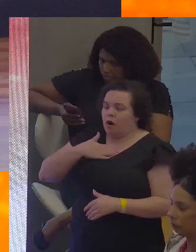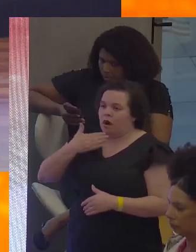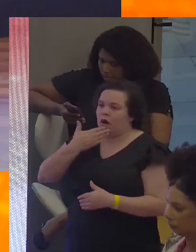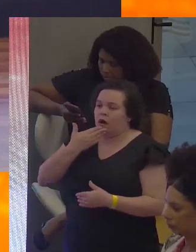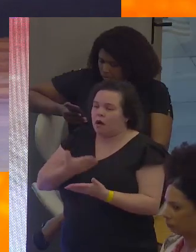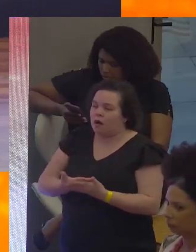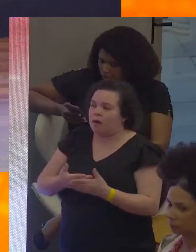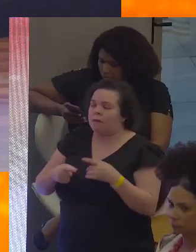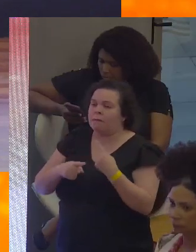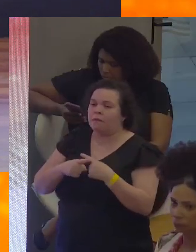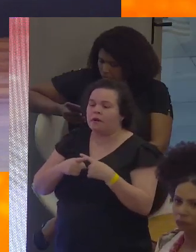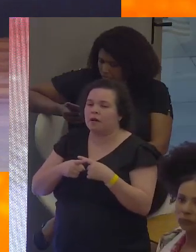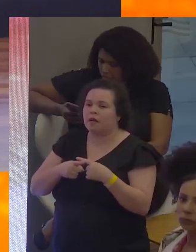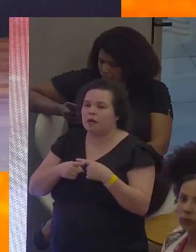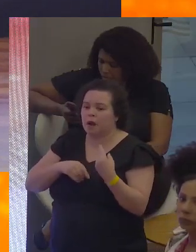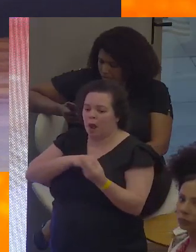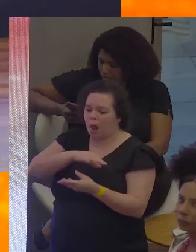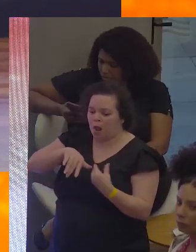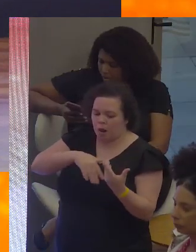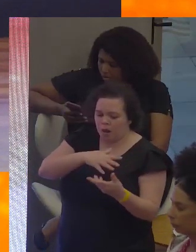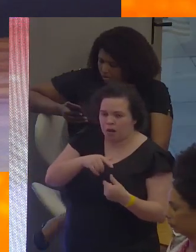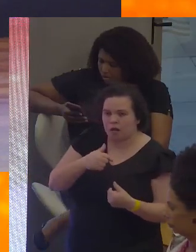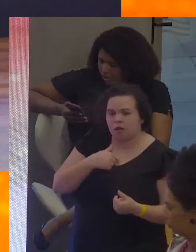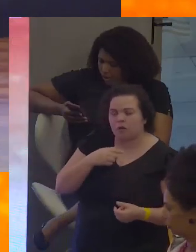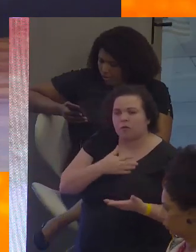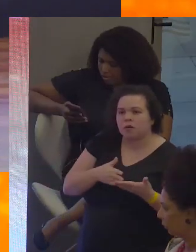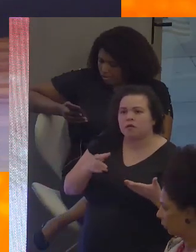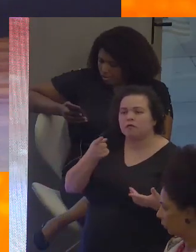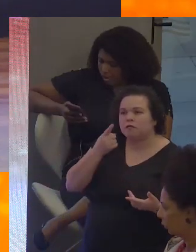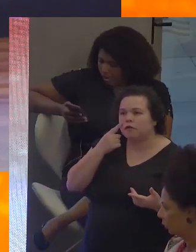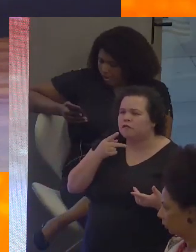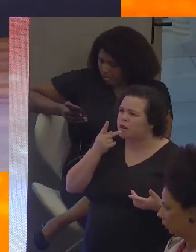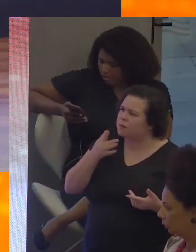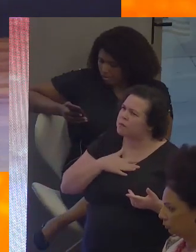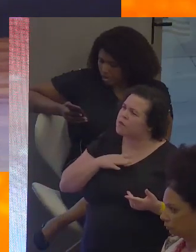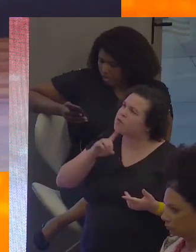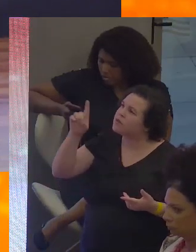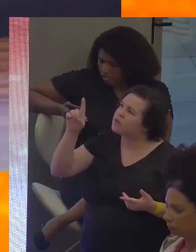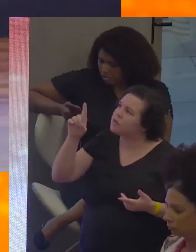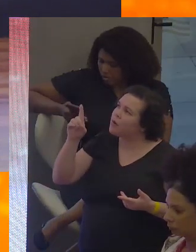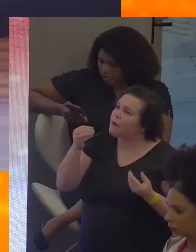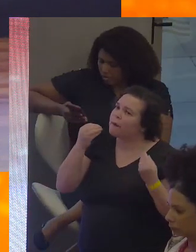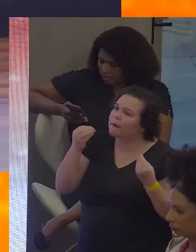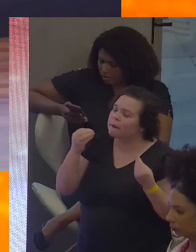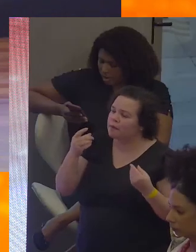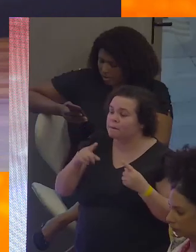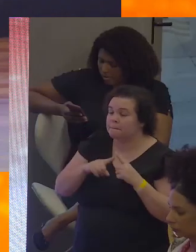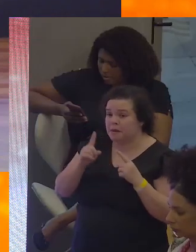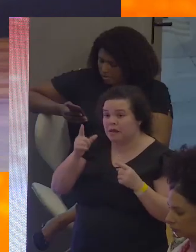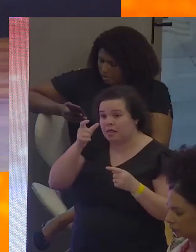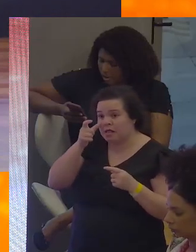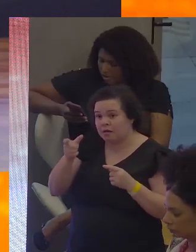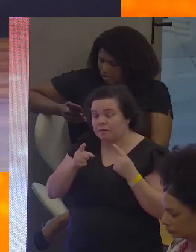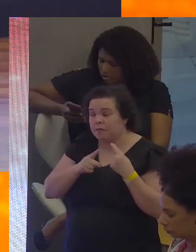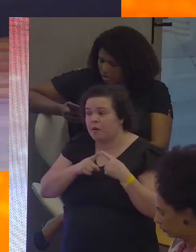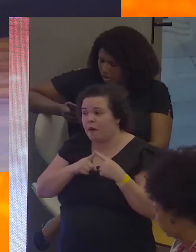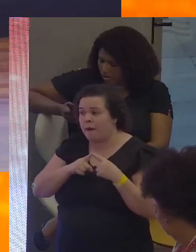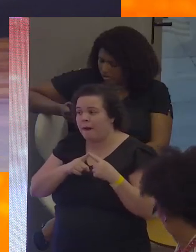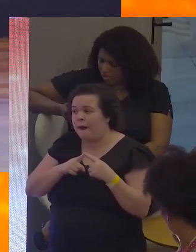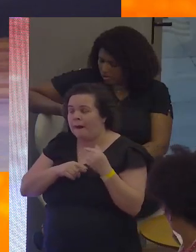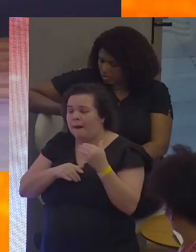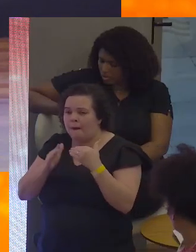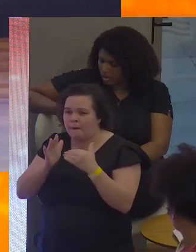Porque é uma profusão de produtos e eu comecei a olhar aquilo e falar assim, meu Deus, que absurdo. E é uma coisa muito interessante, porque assim,